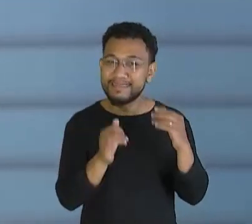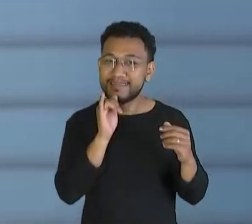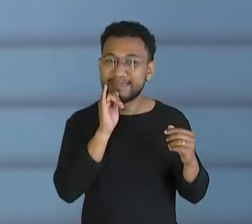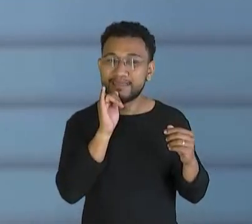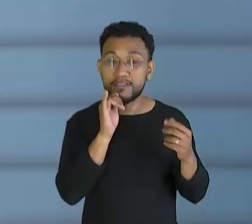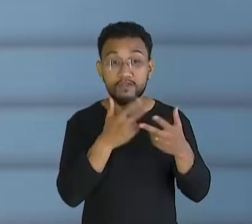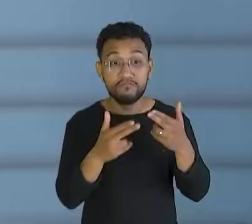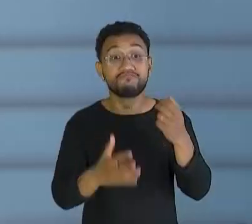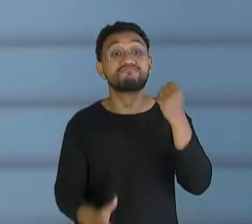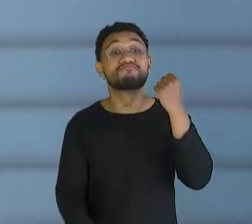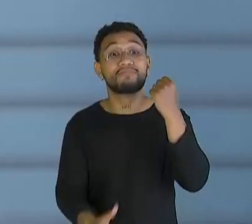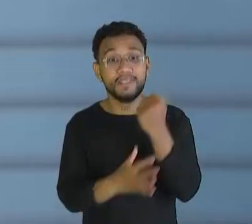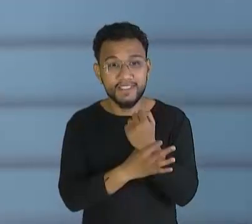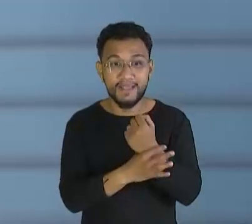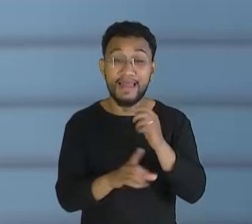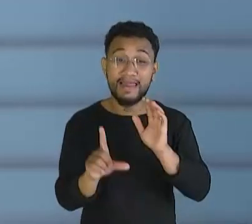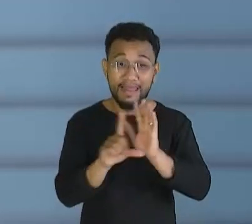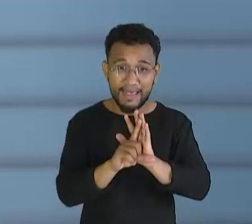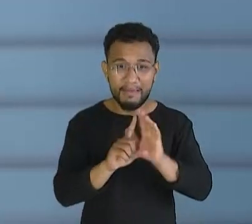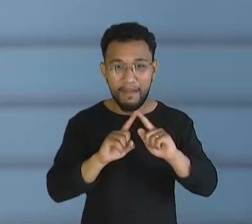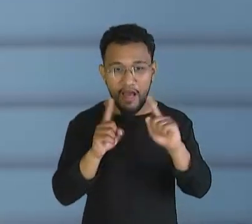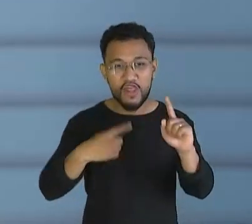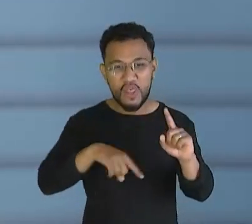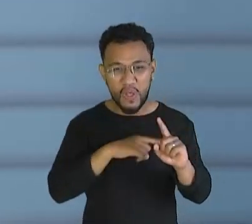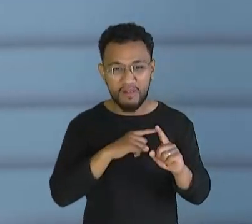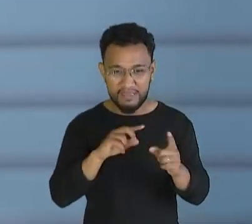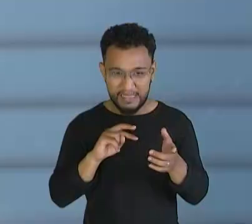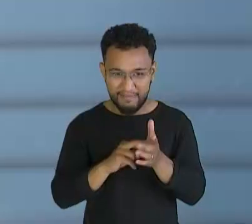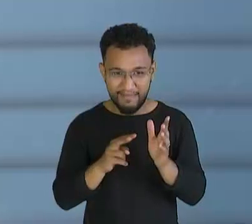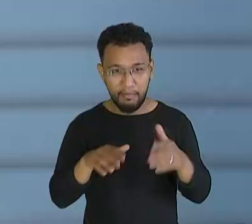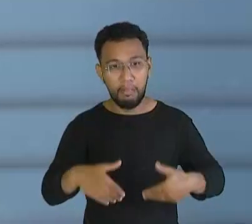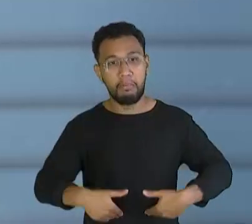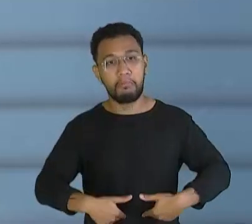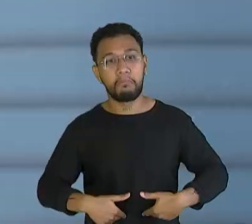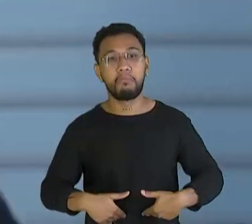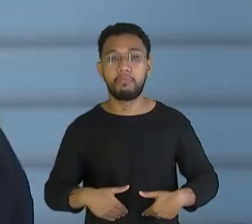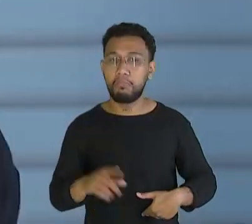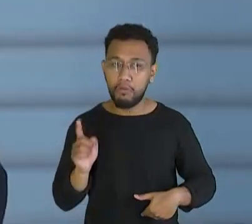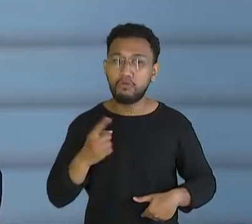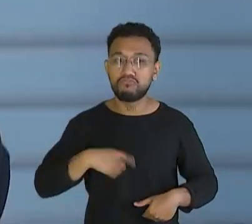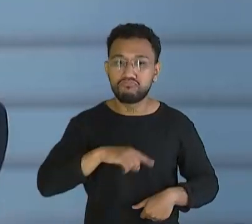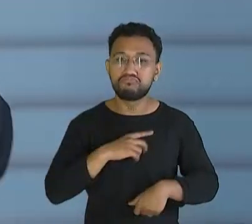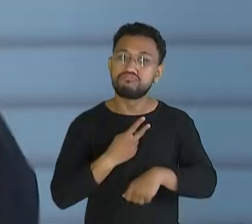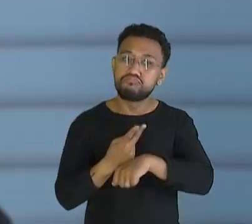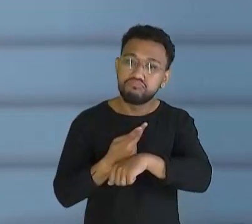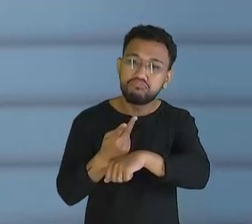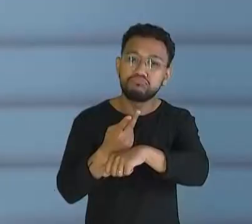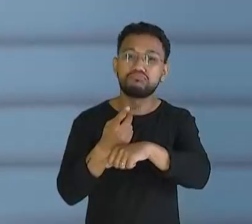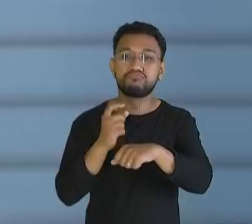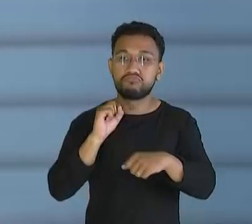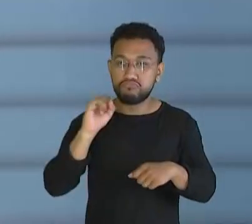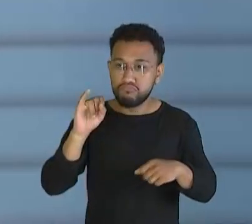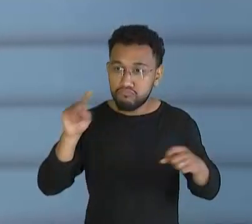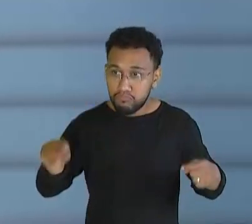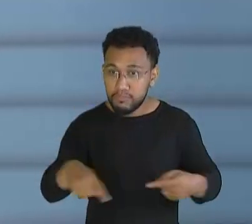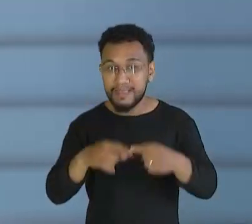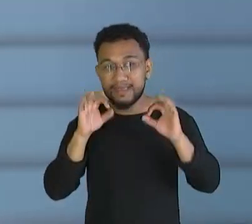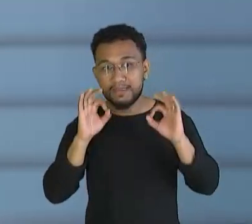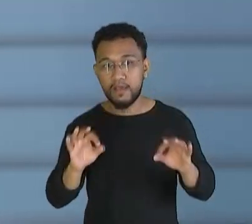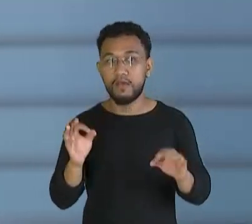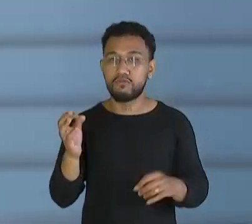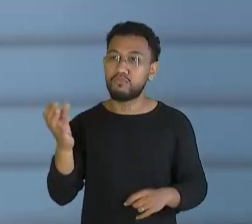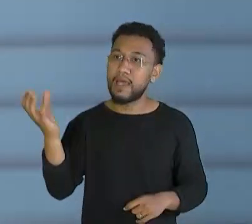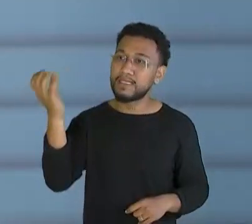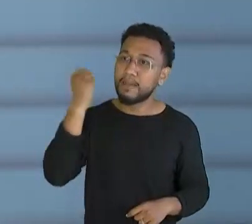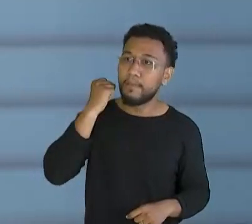são garantidas por lei, a gente tem que se movimentar para garantir, né? Para ver se chega no tempo certo o repasse.